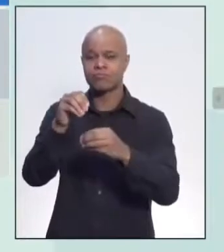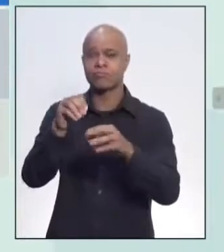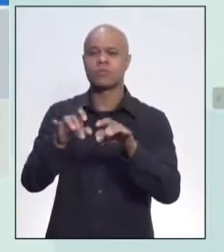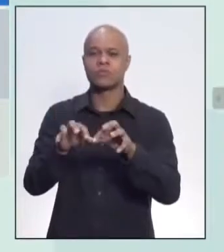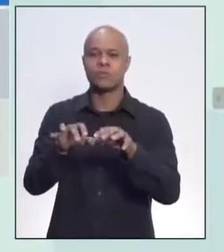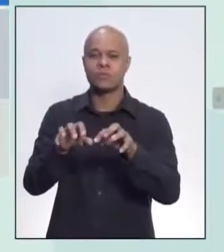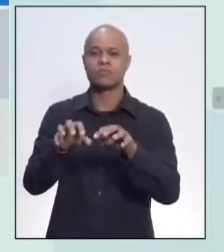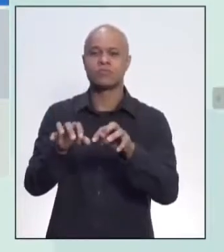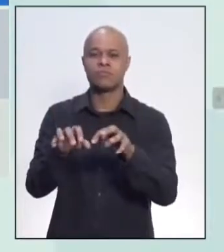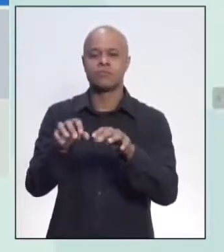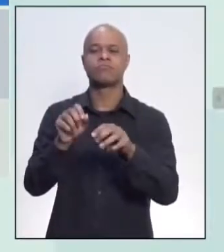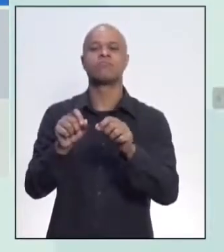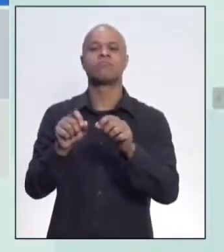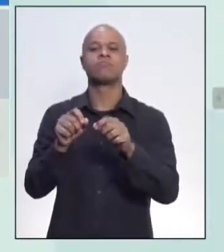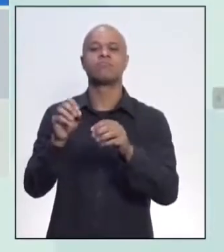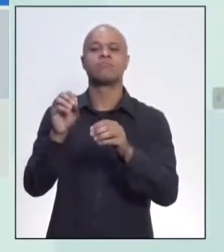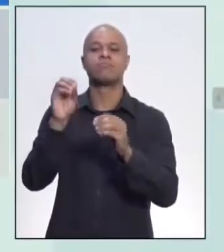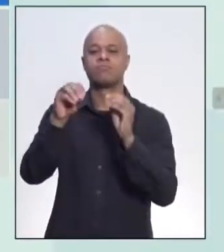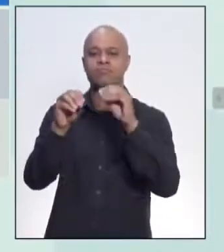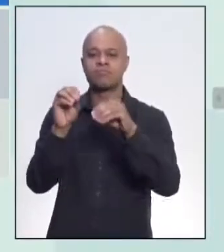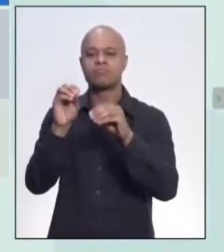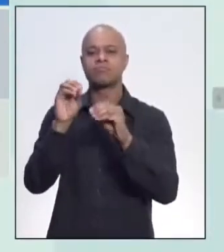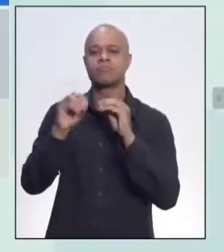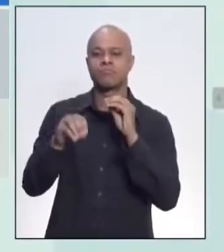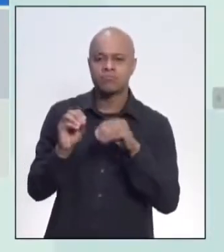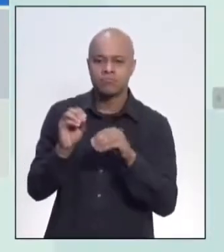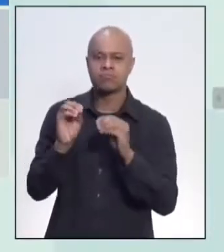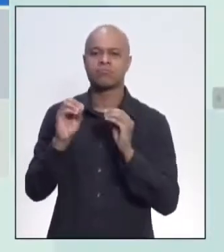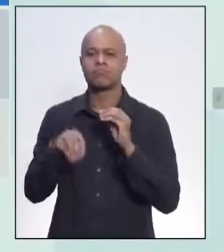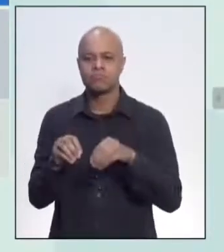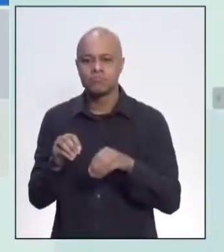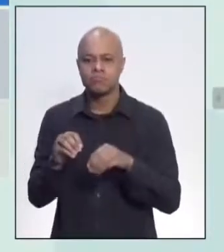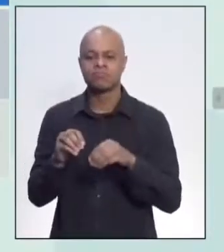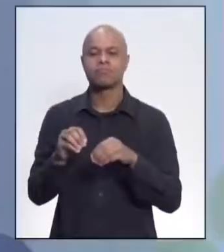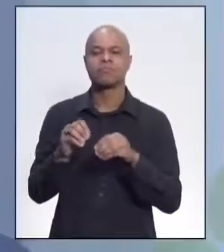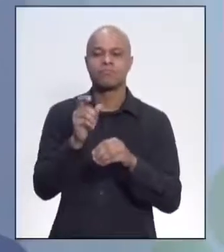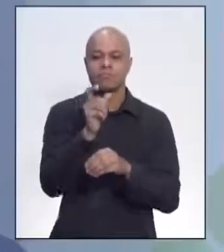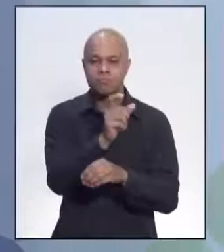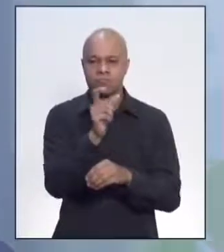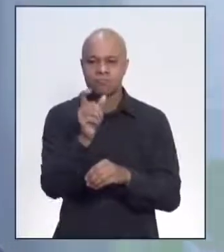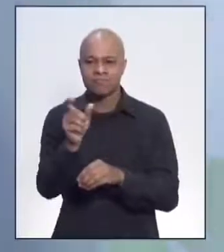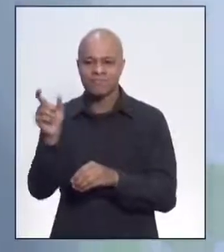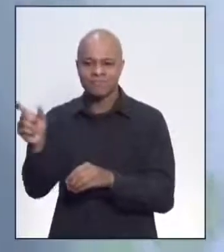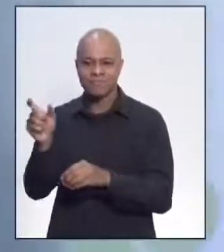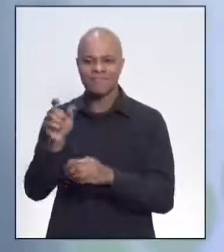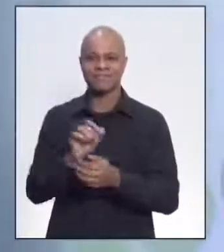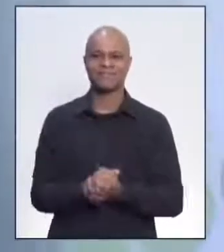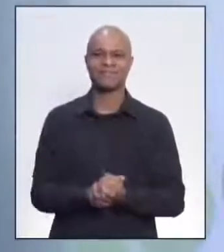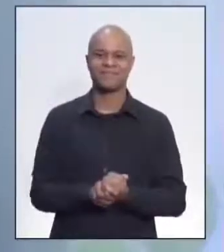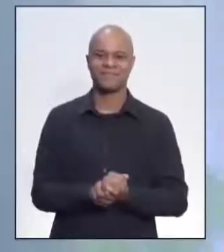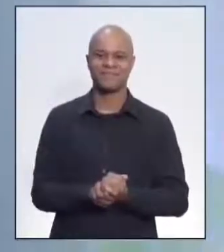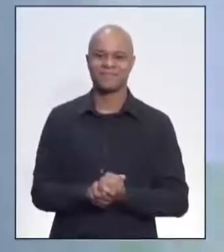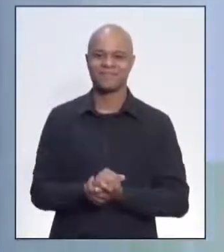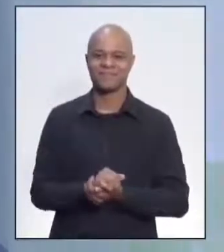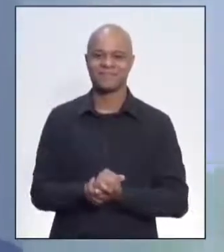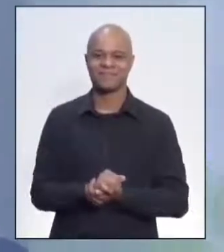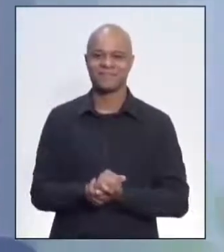carimbó, deslocamento, nível, tempo, coco, deslocamento, nível, tempo. Escreve aqui para mim, para a professora Márcia.